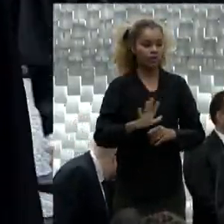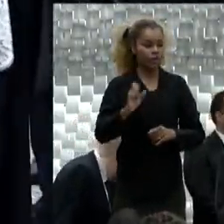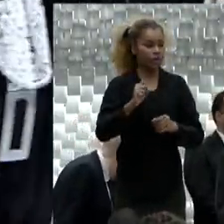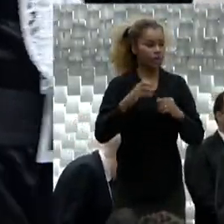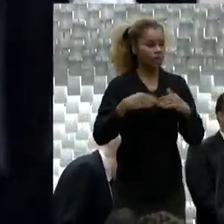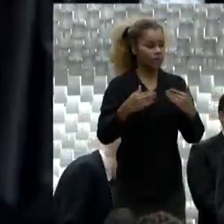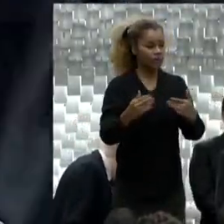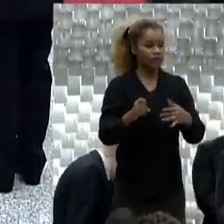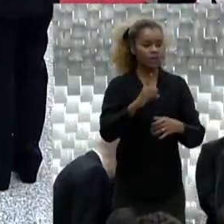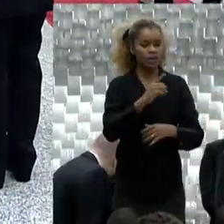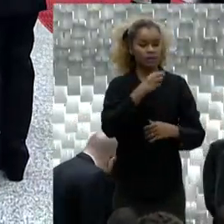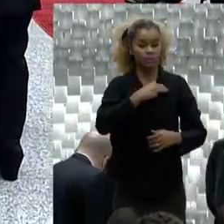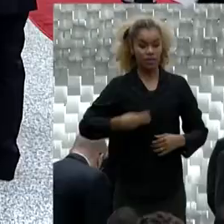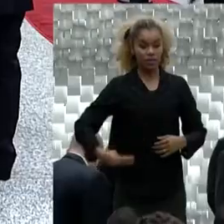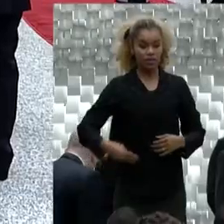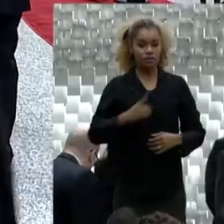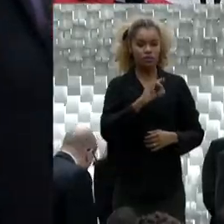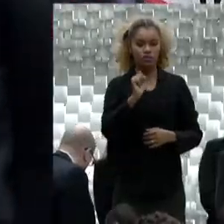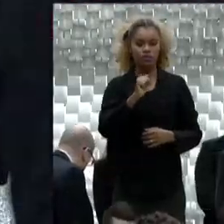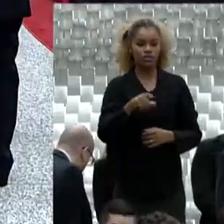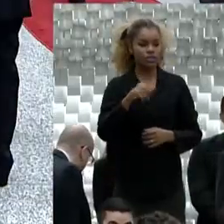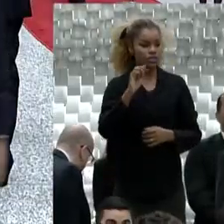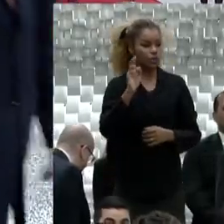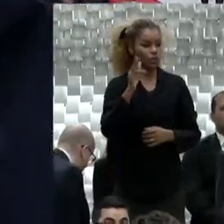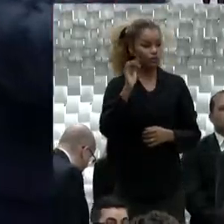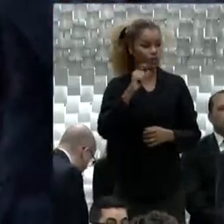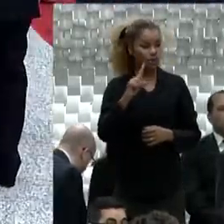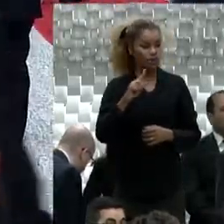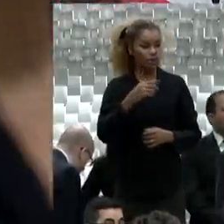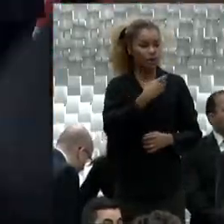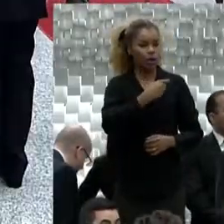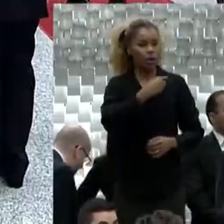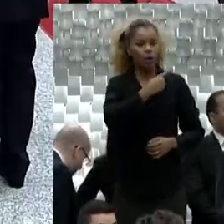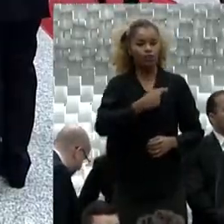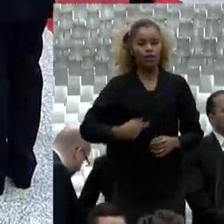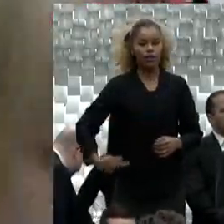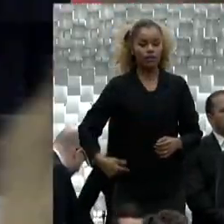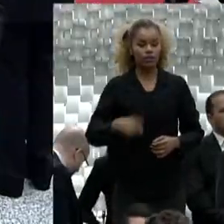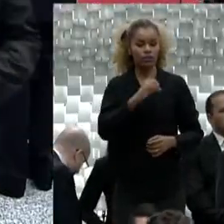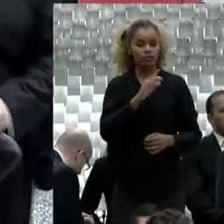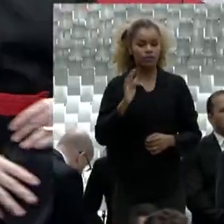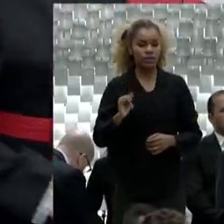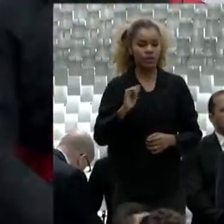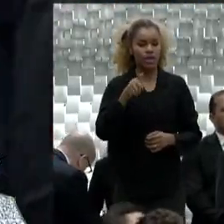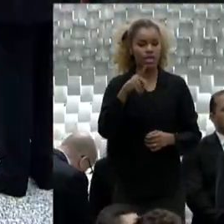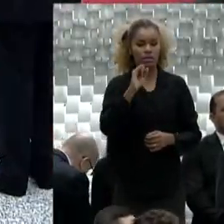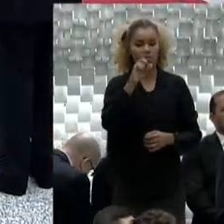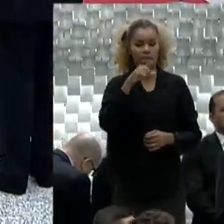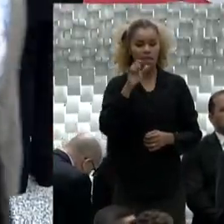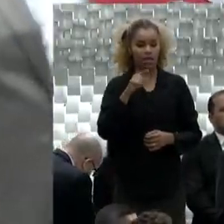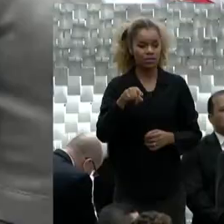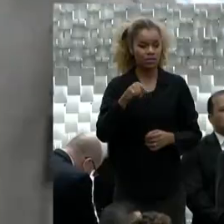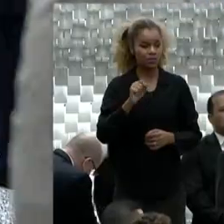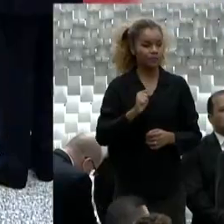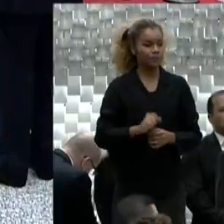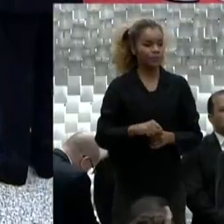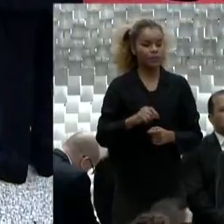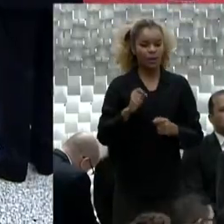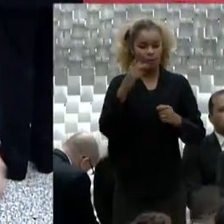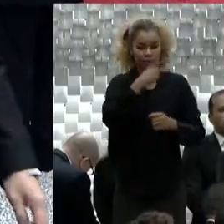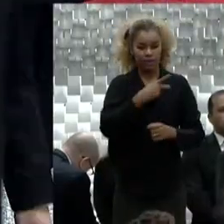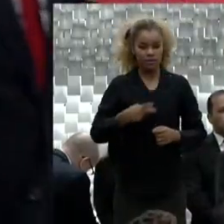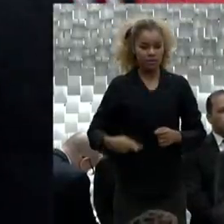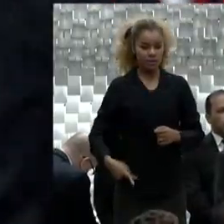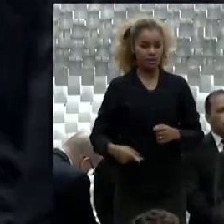Dias Toffoli, governador do Distrito Federal, Ibaneis Rocha, presidente da Câmara dos Deputados, deputado